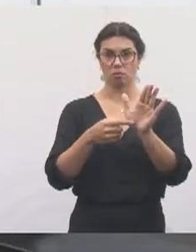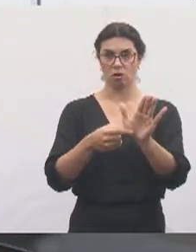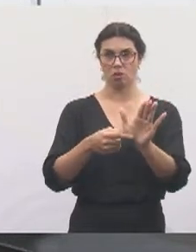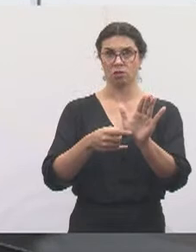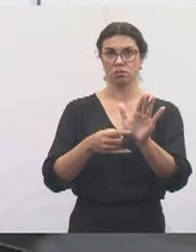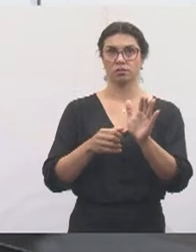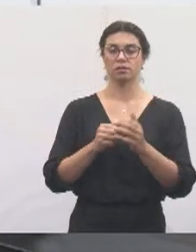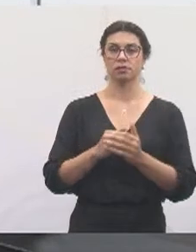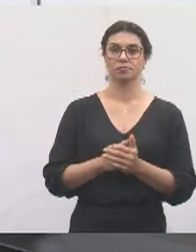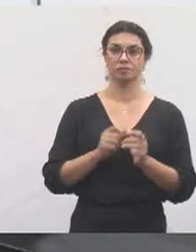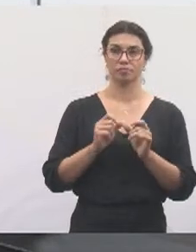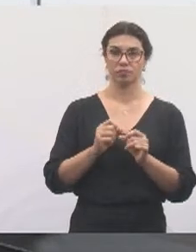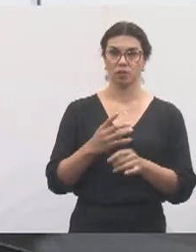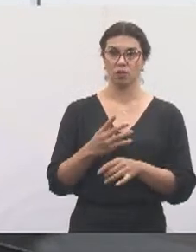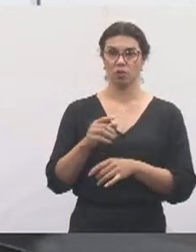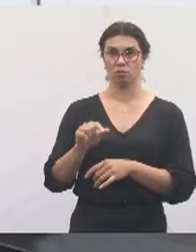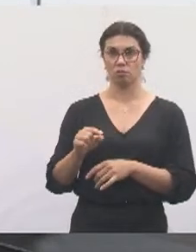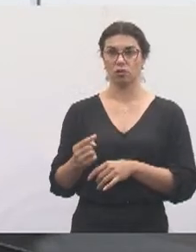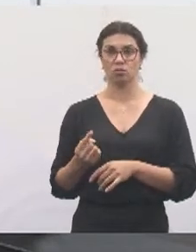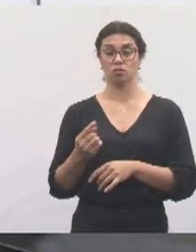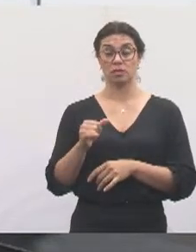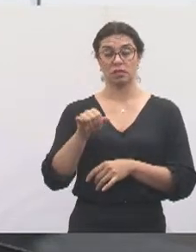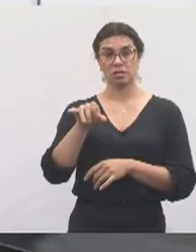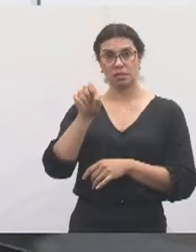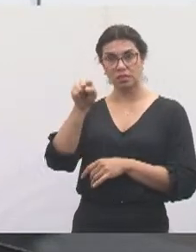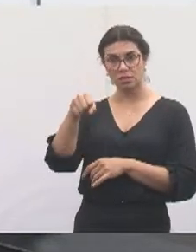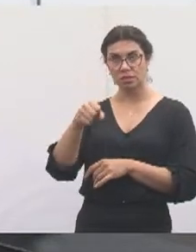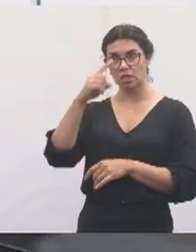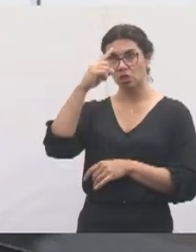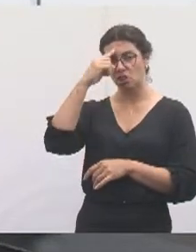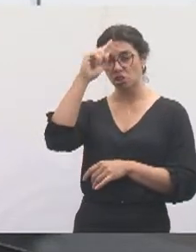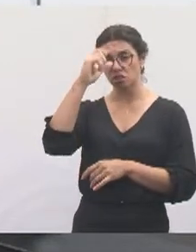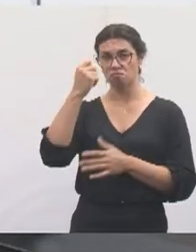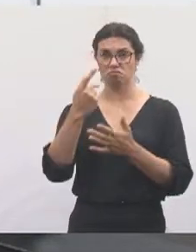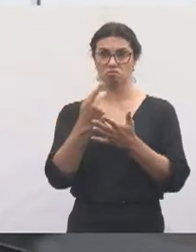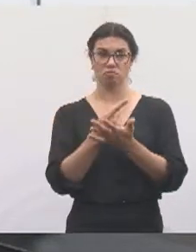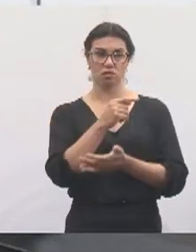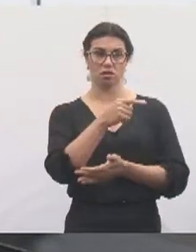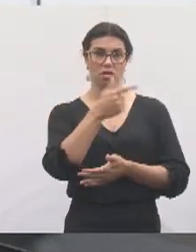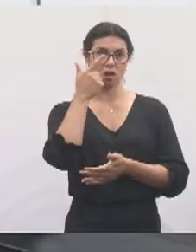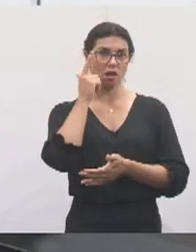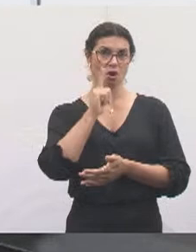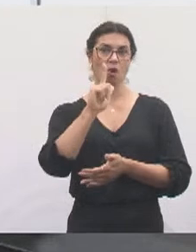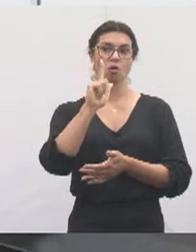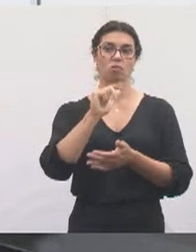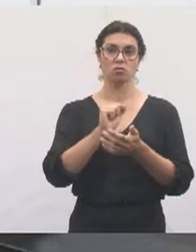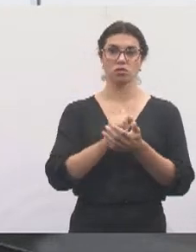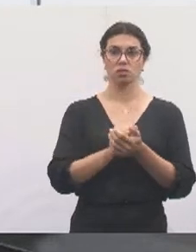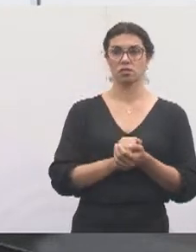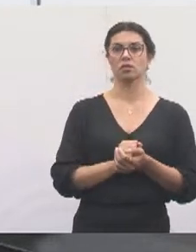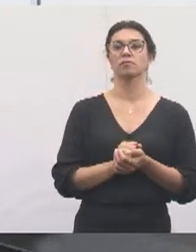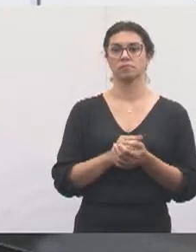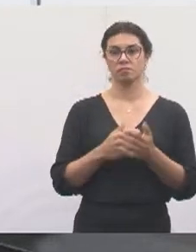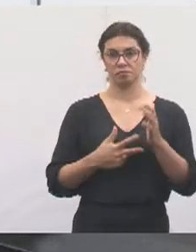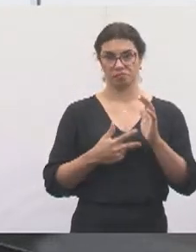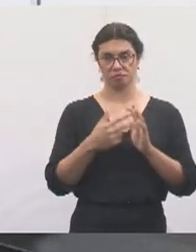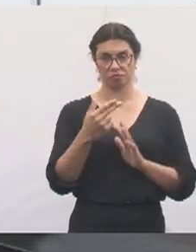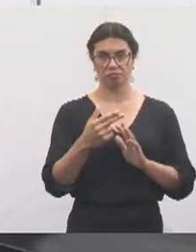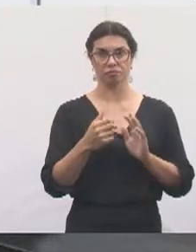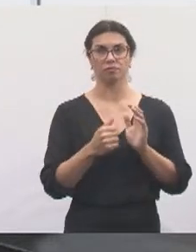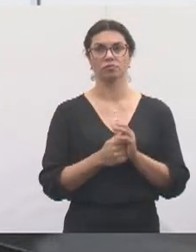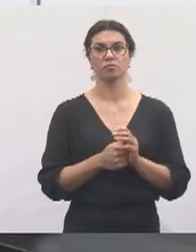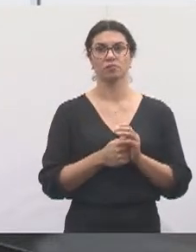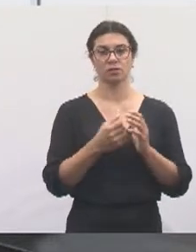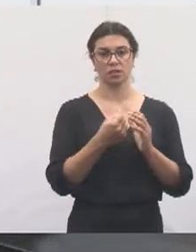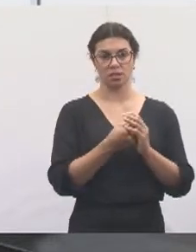pric 4.1 C sim favor informar as datas em caso de eventual cirurgia a data será informado